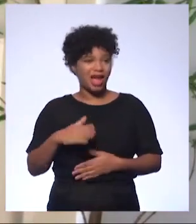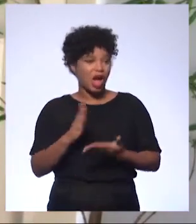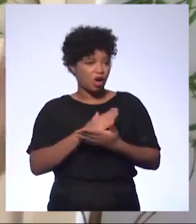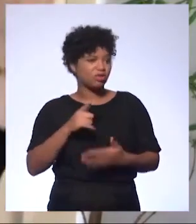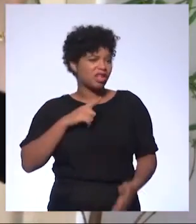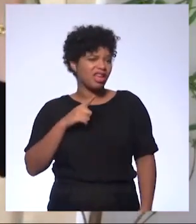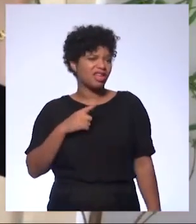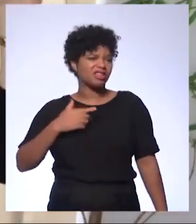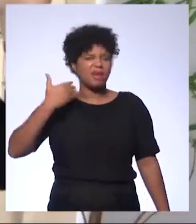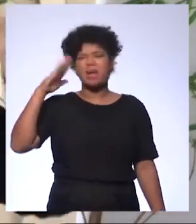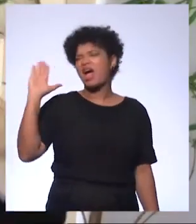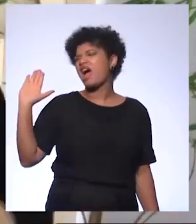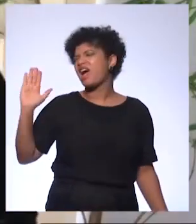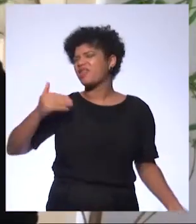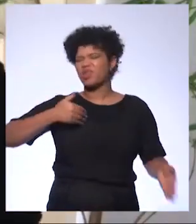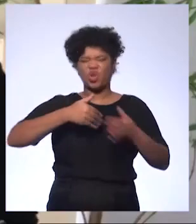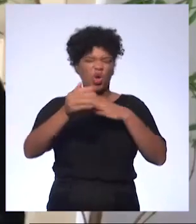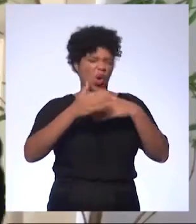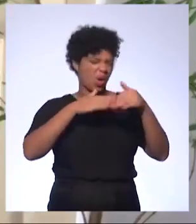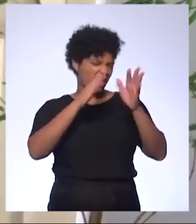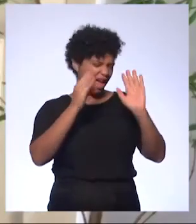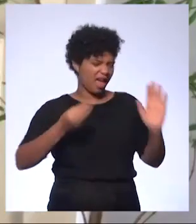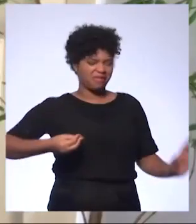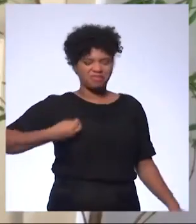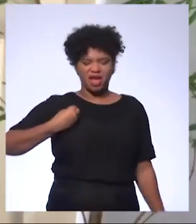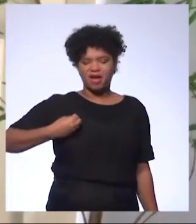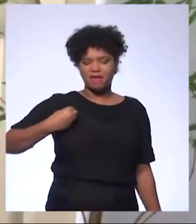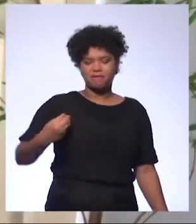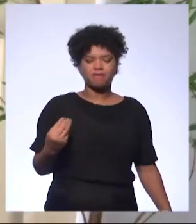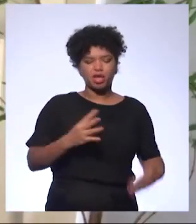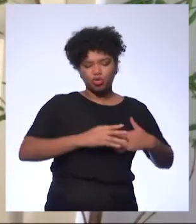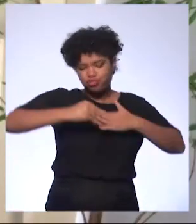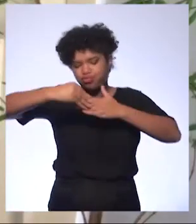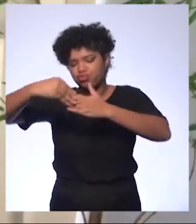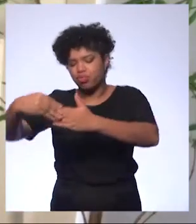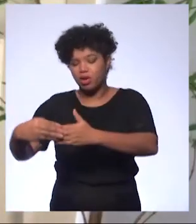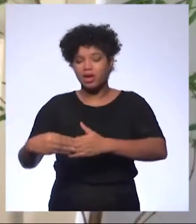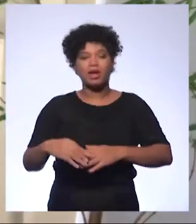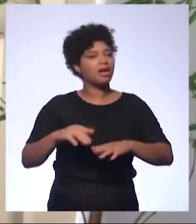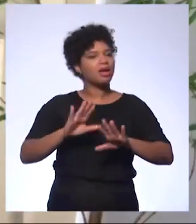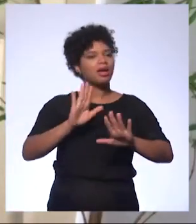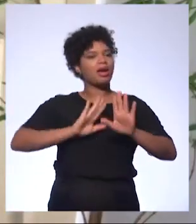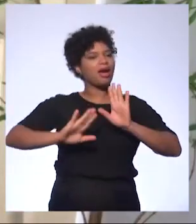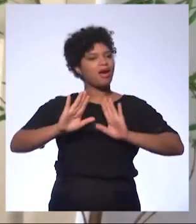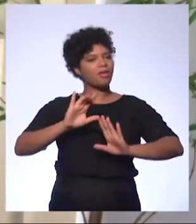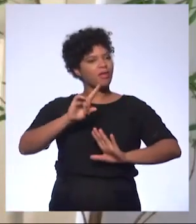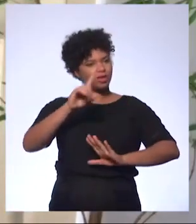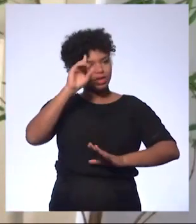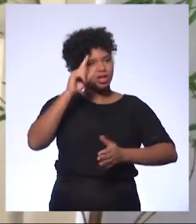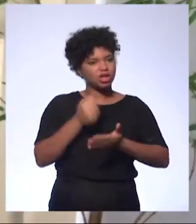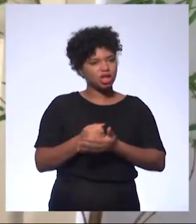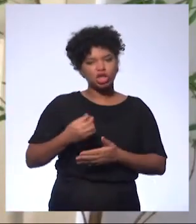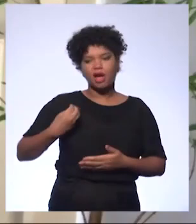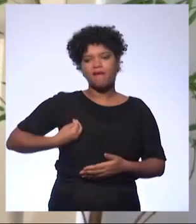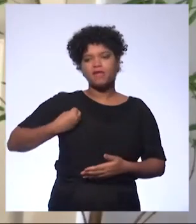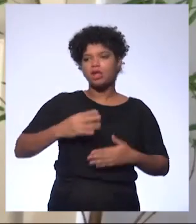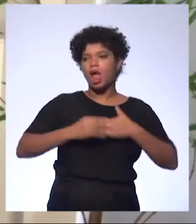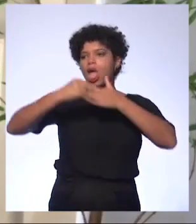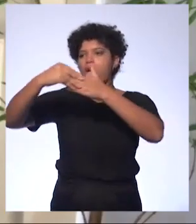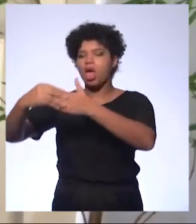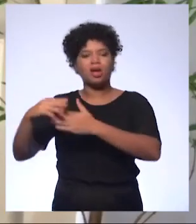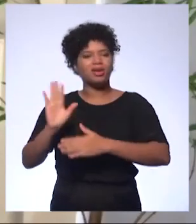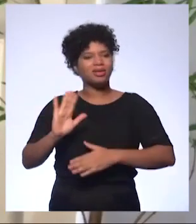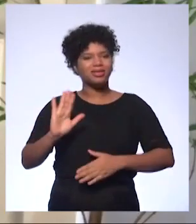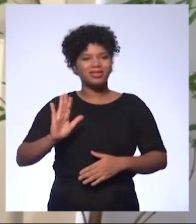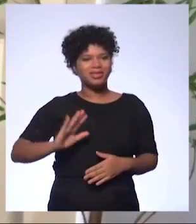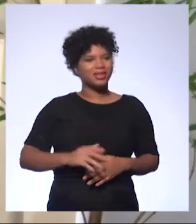essa música, deixa a vida me levar, a vida leva eu. Calma, você pode ser o autor da sua história, você escreve a sua história. E eu